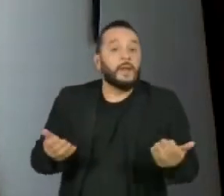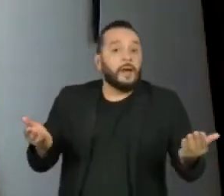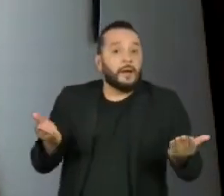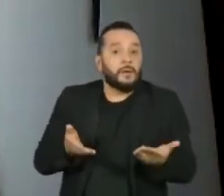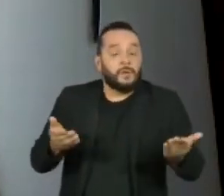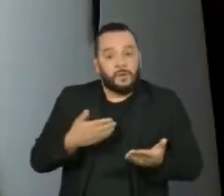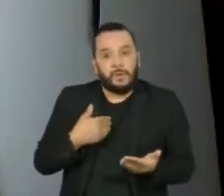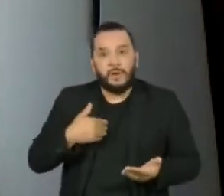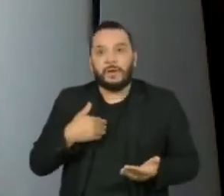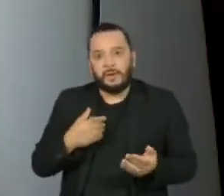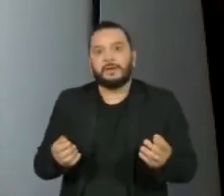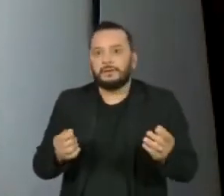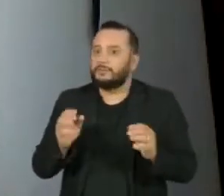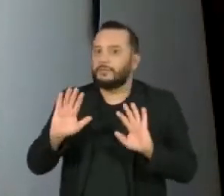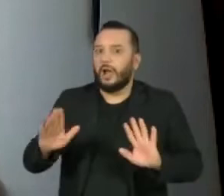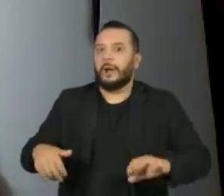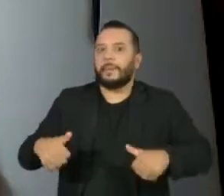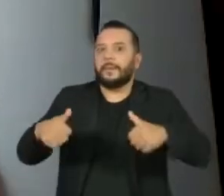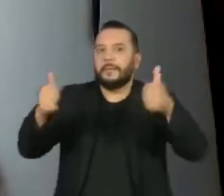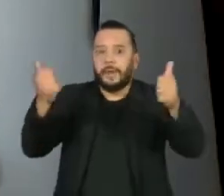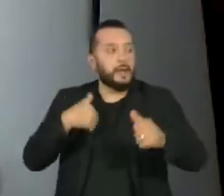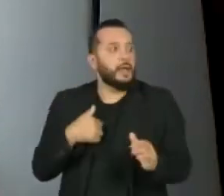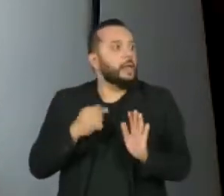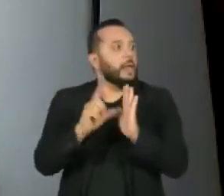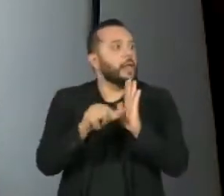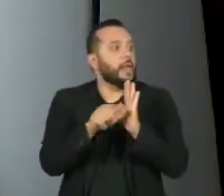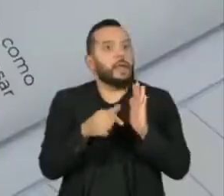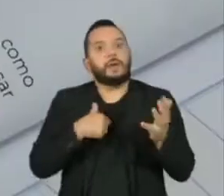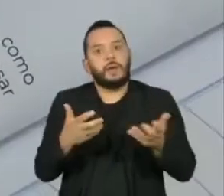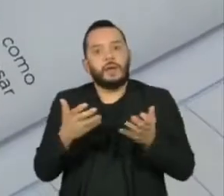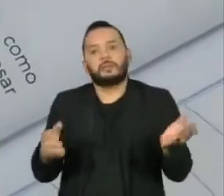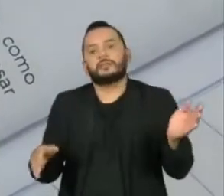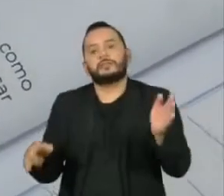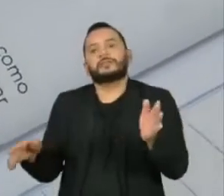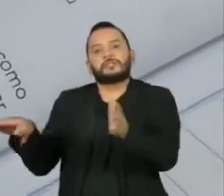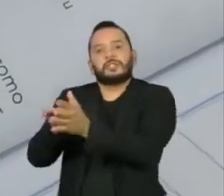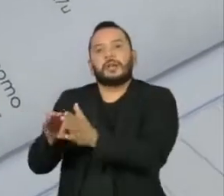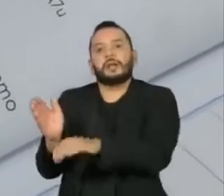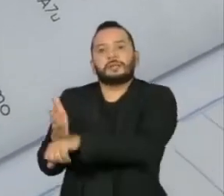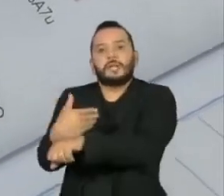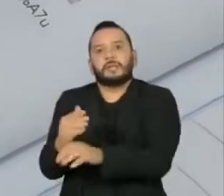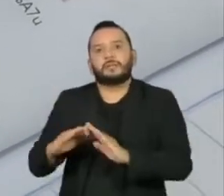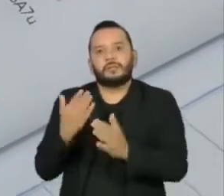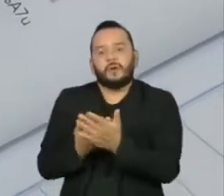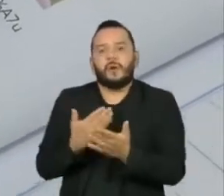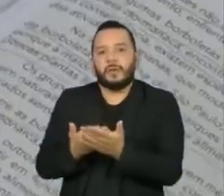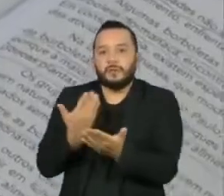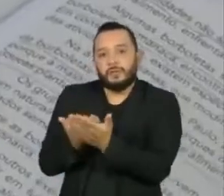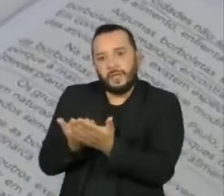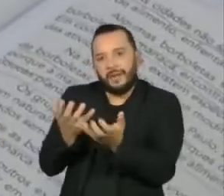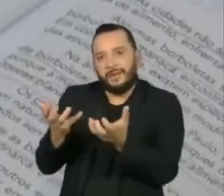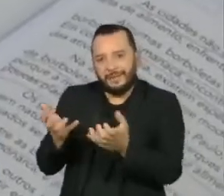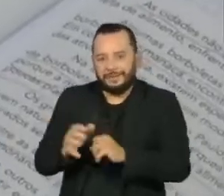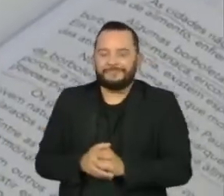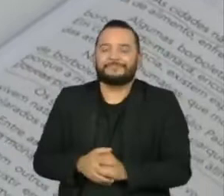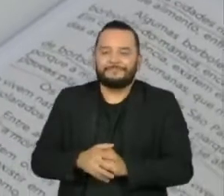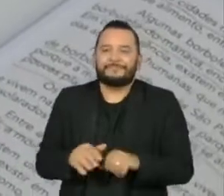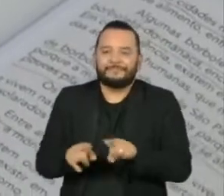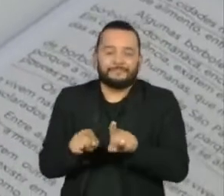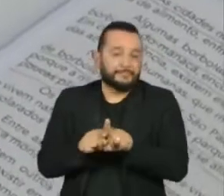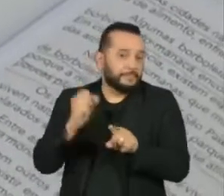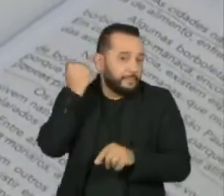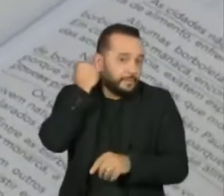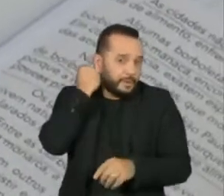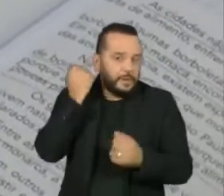atrasada. Está atrasada, ela fica desesperada que quer chegar cedo. Sinais de estresse, ansiedade e depressão persistente pedem uma